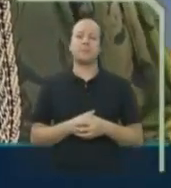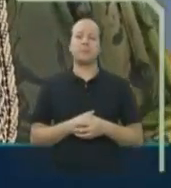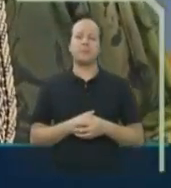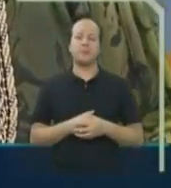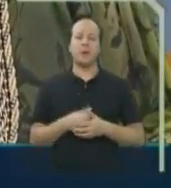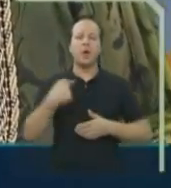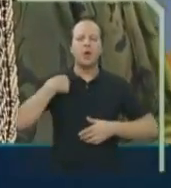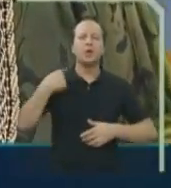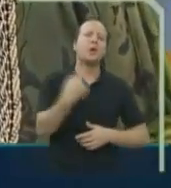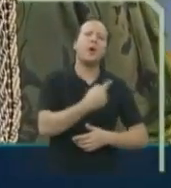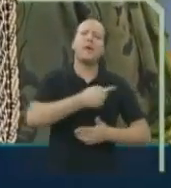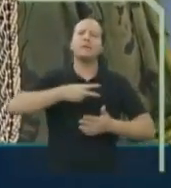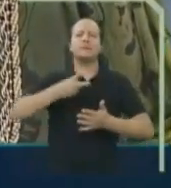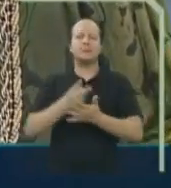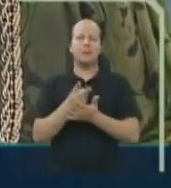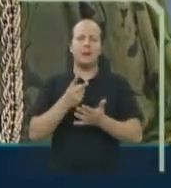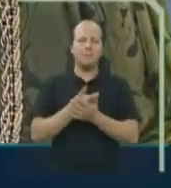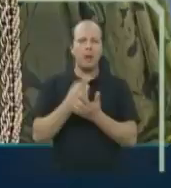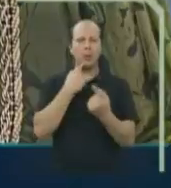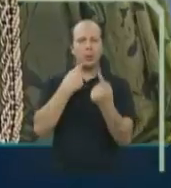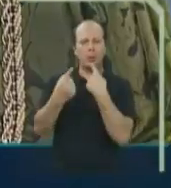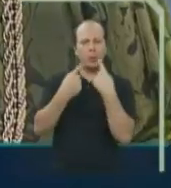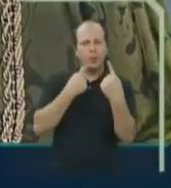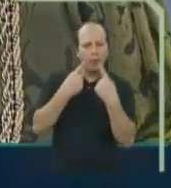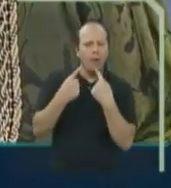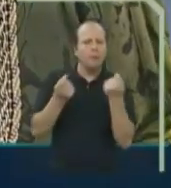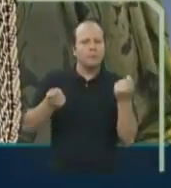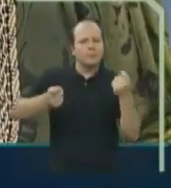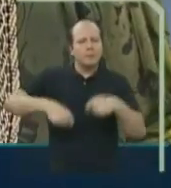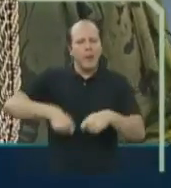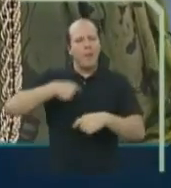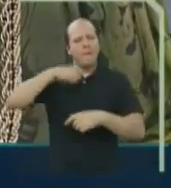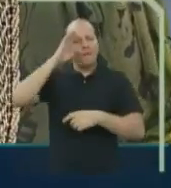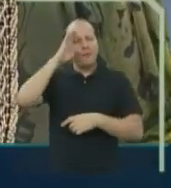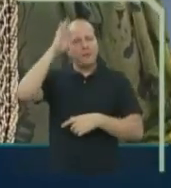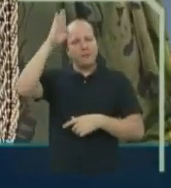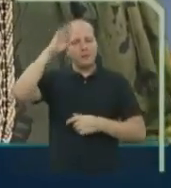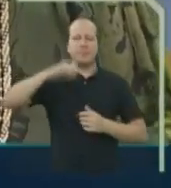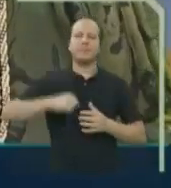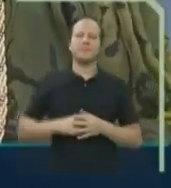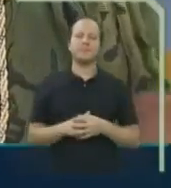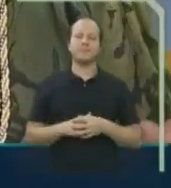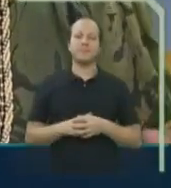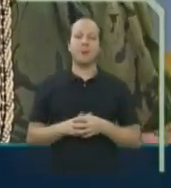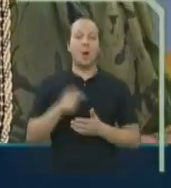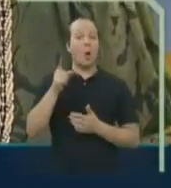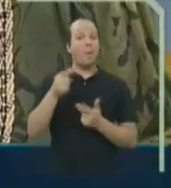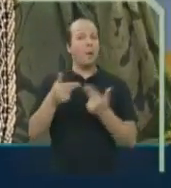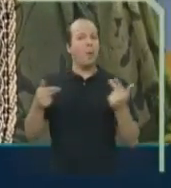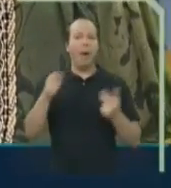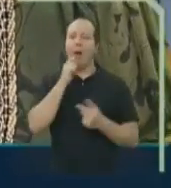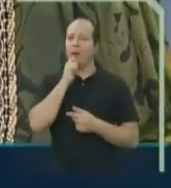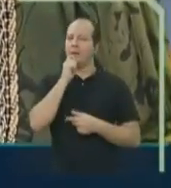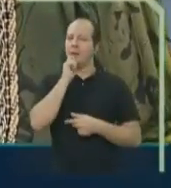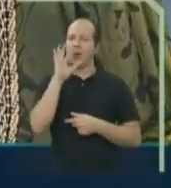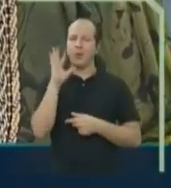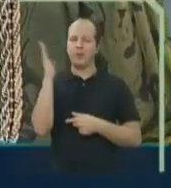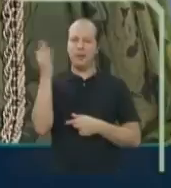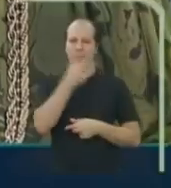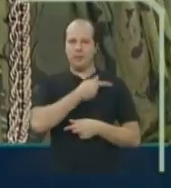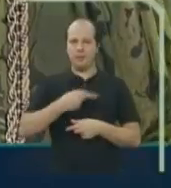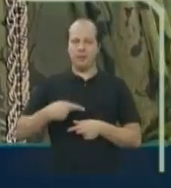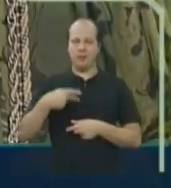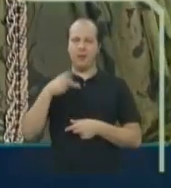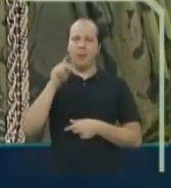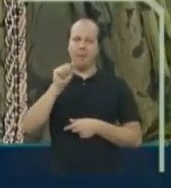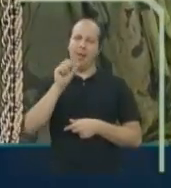ter sempre o diálogo como uma condição fundamental. E uma coisa que não acontece hoje no governo do PSDB,